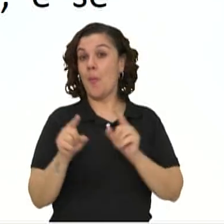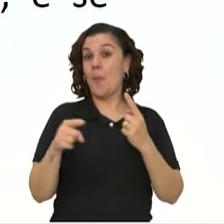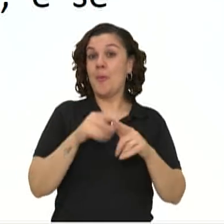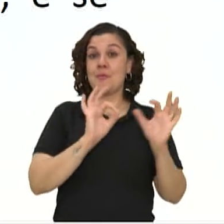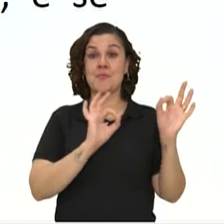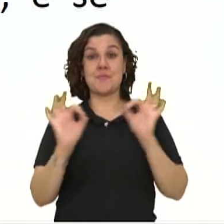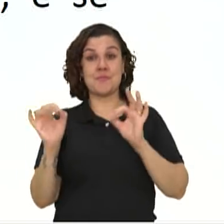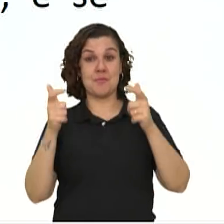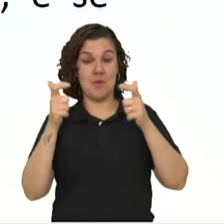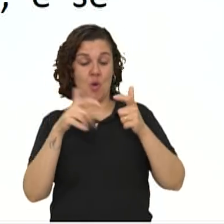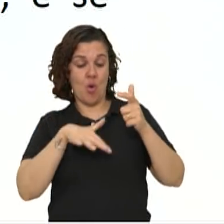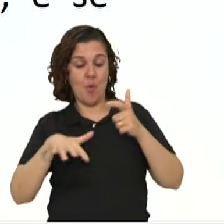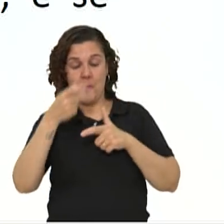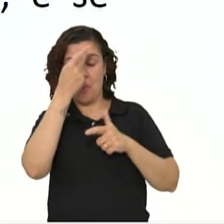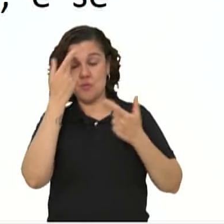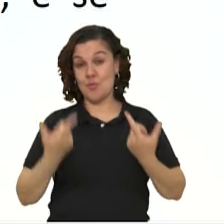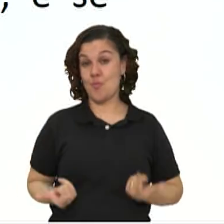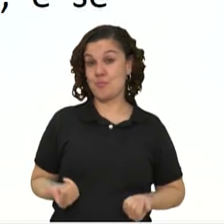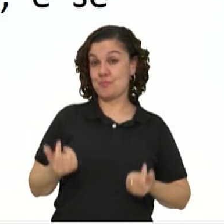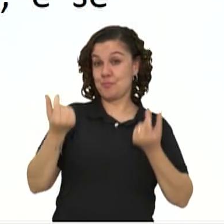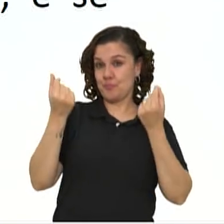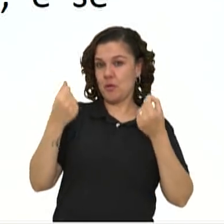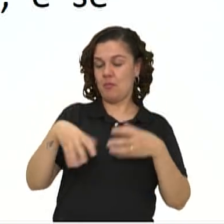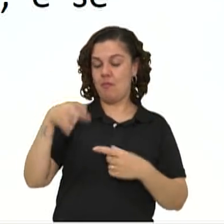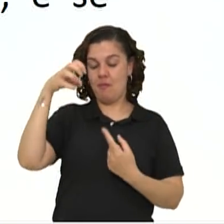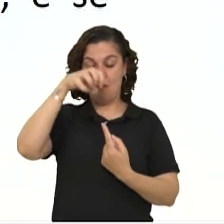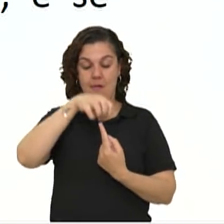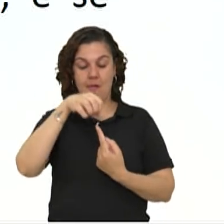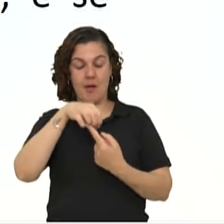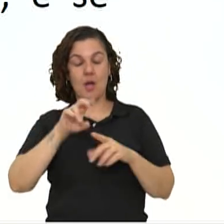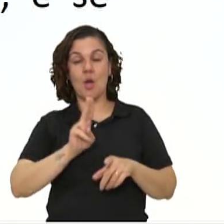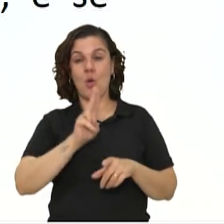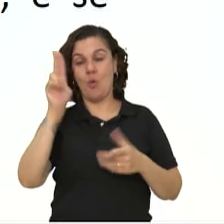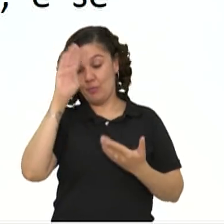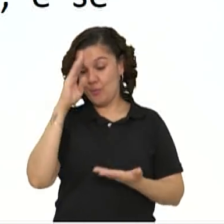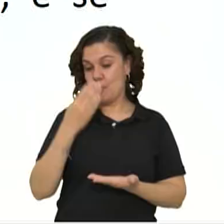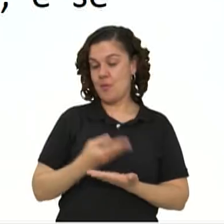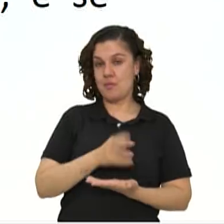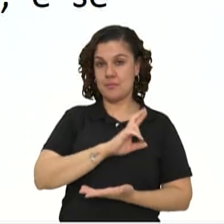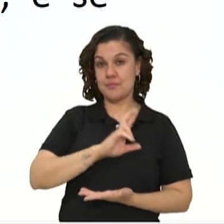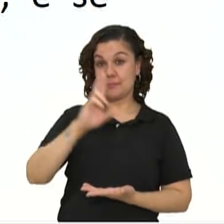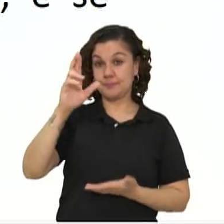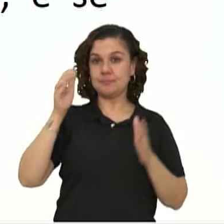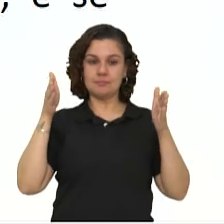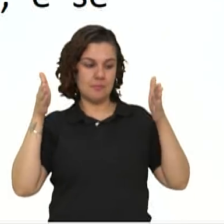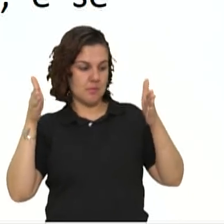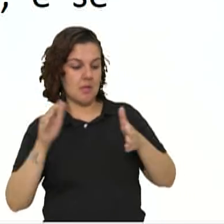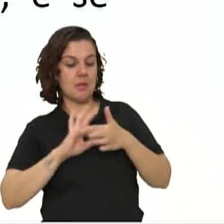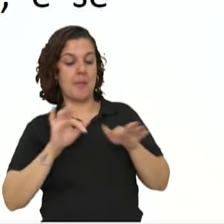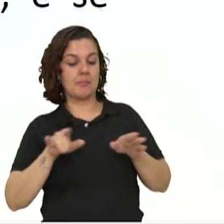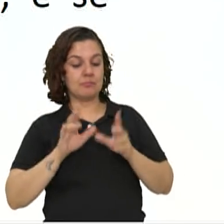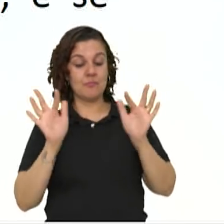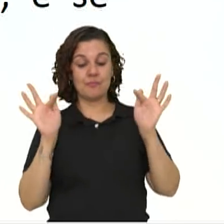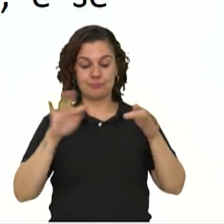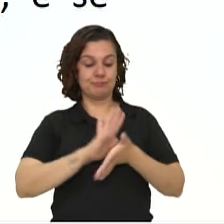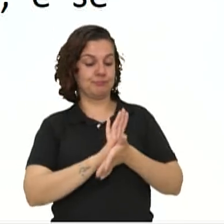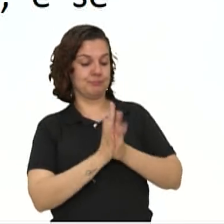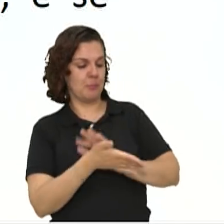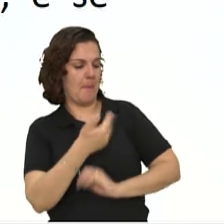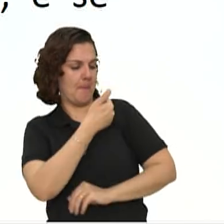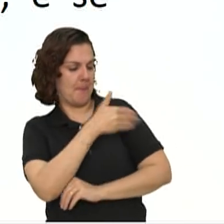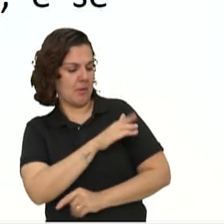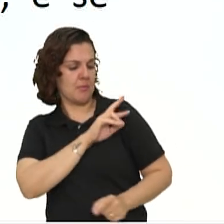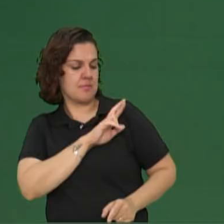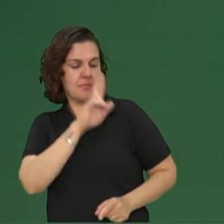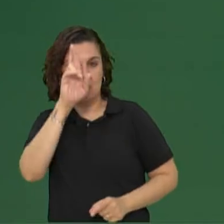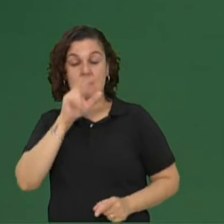havia mais espaço para monarcas com poderes absolutos, nem para crenças religiosas, e se combatia também a intolerância religiosa.